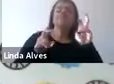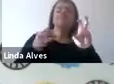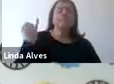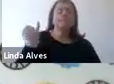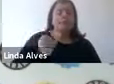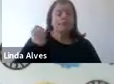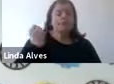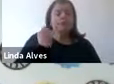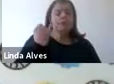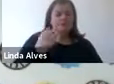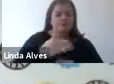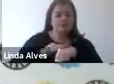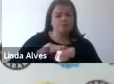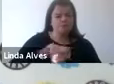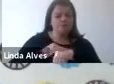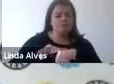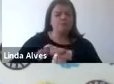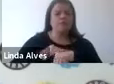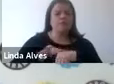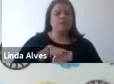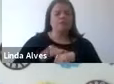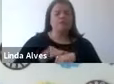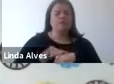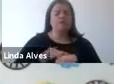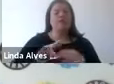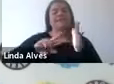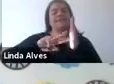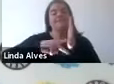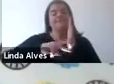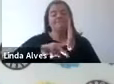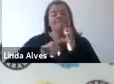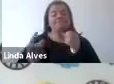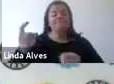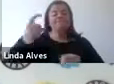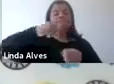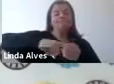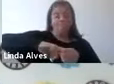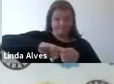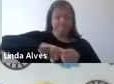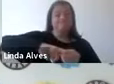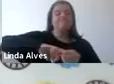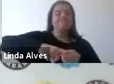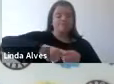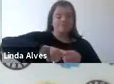é sobre os sindicalizados, que